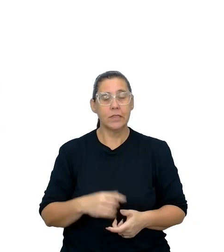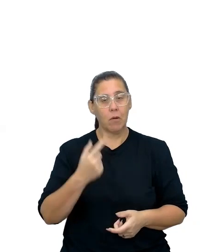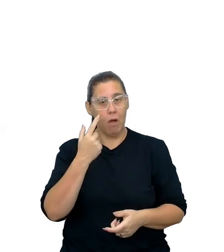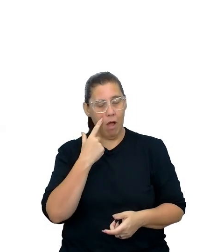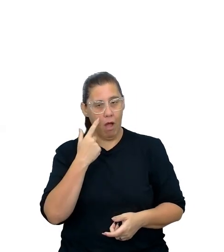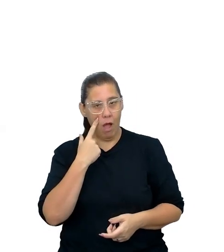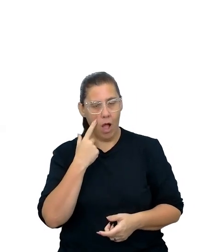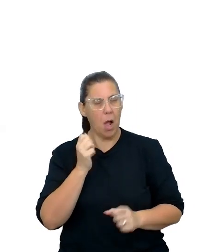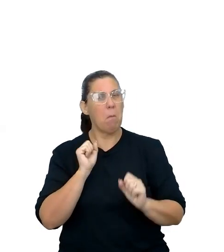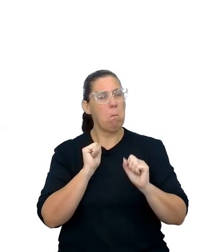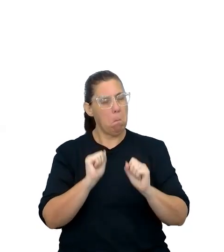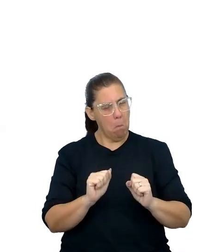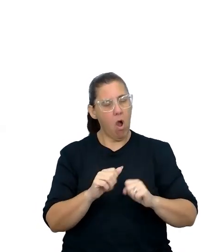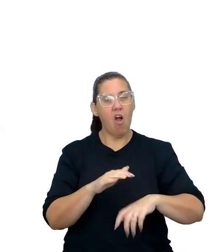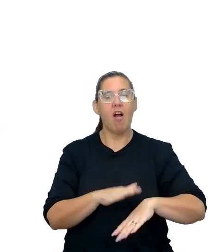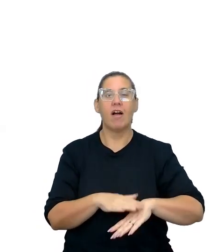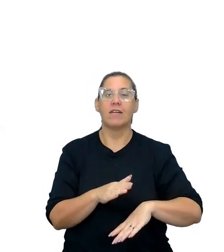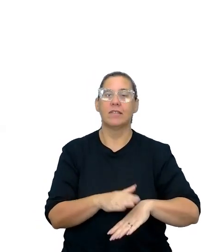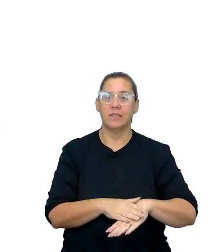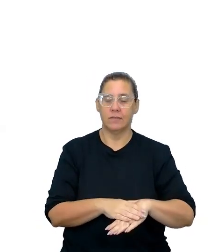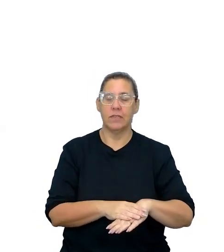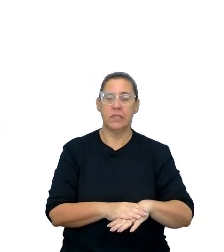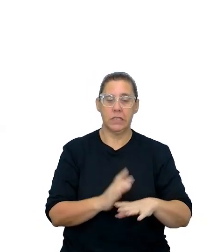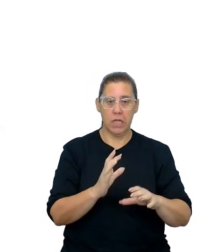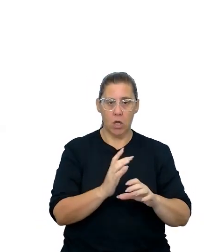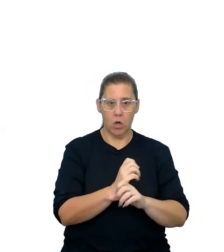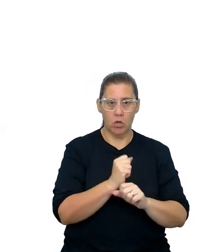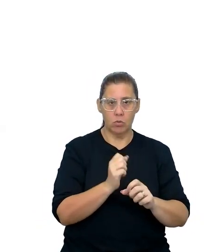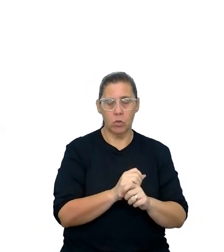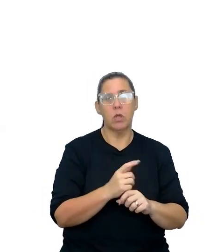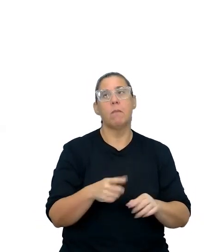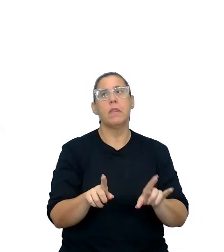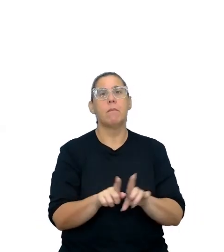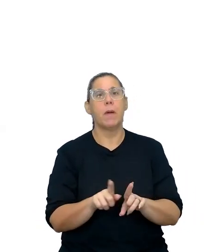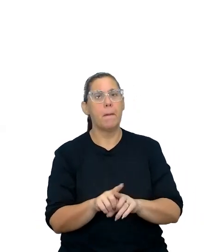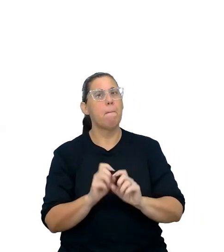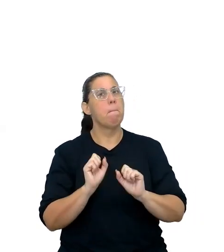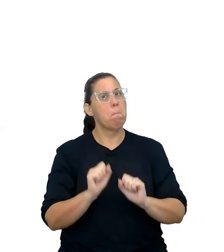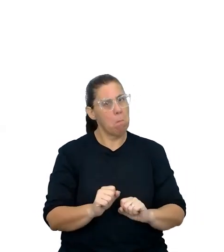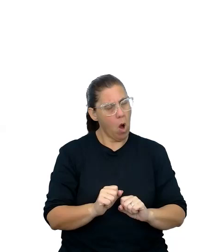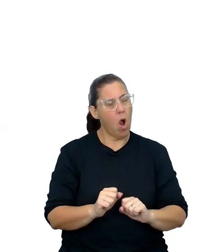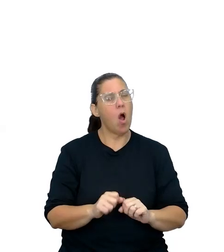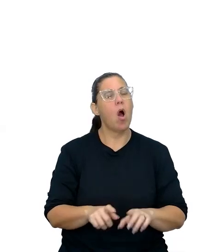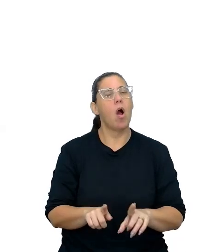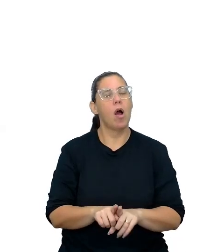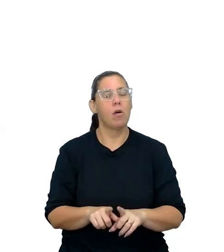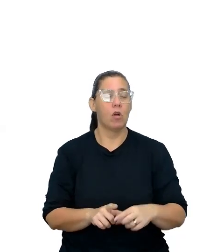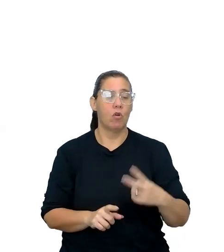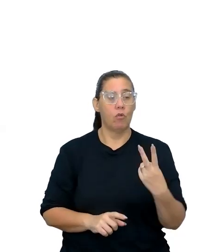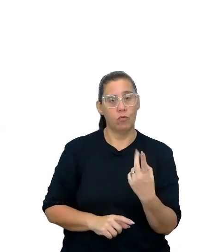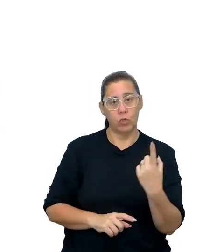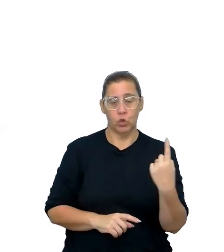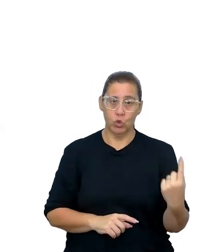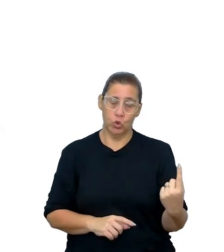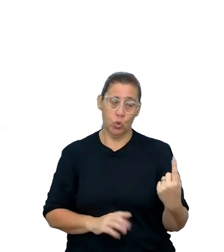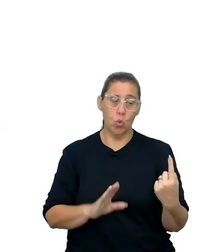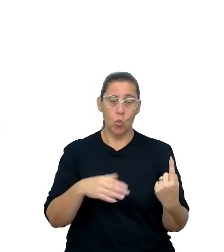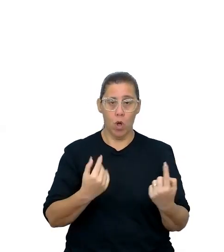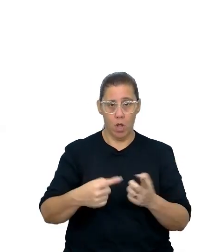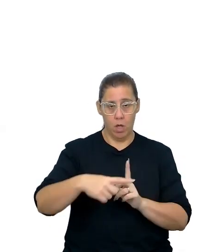lá. Bom, eu posso estar fazendo essa operação, como eu também posso estar, a partir aqui também do 21, quando eu